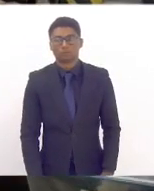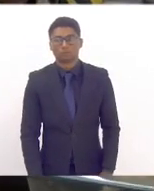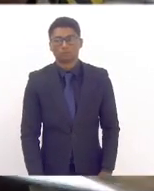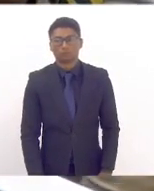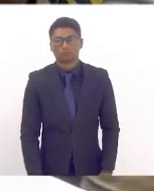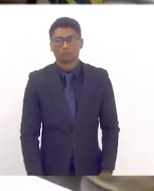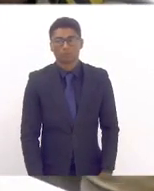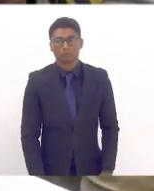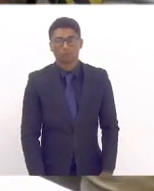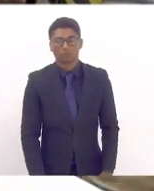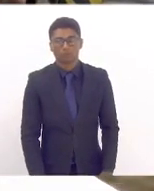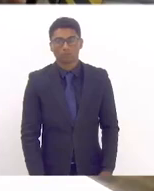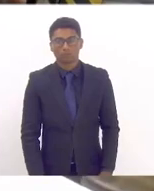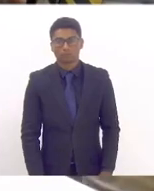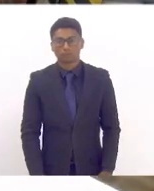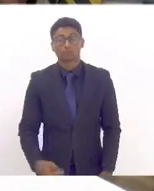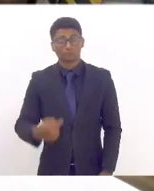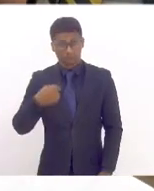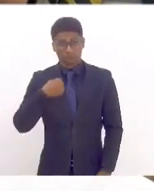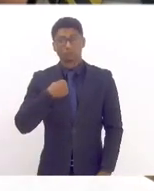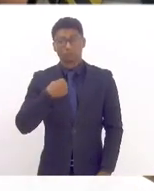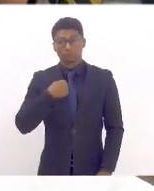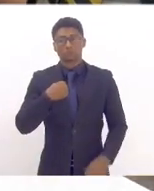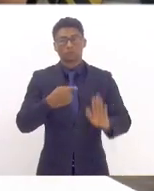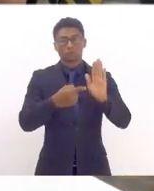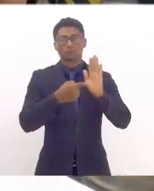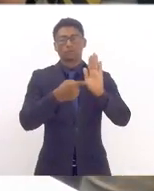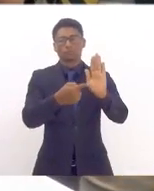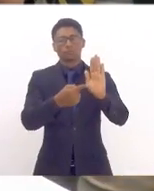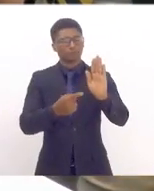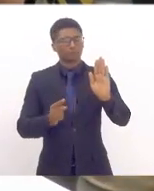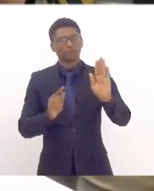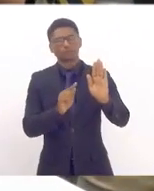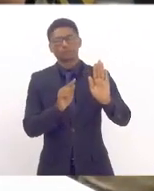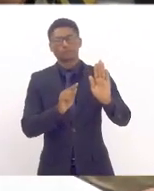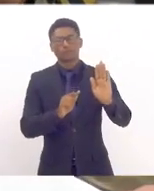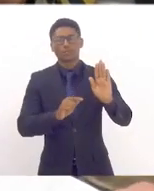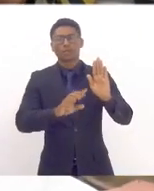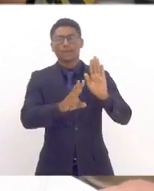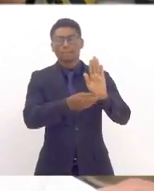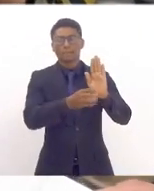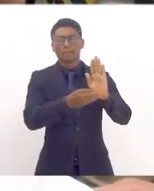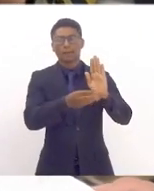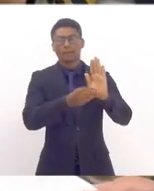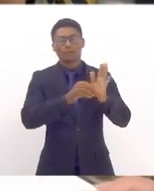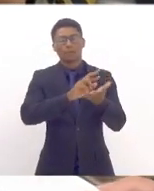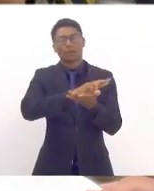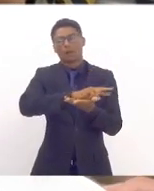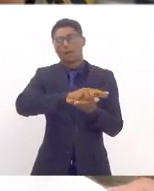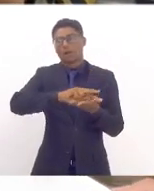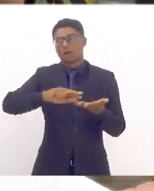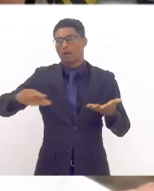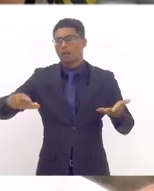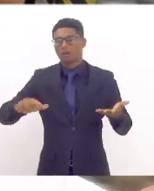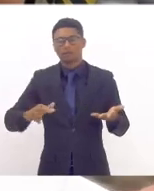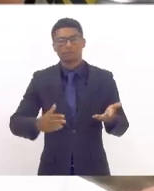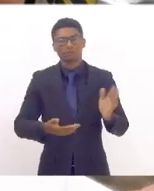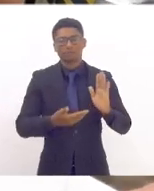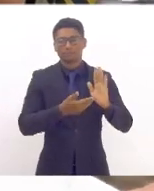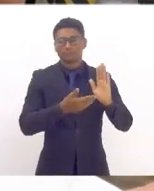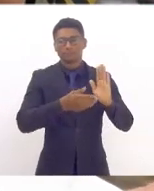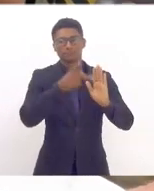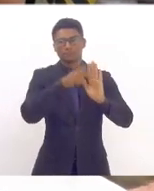eu apresentei diversas emendas a esse projeto